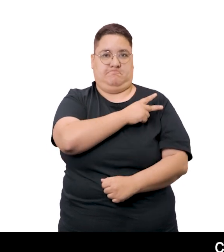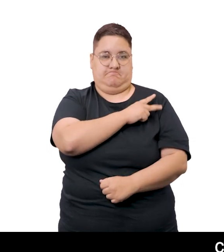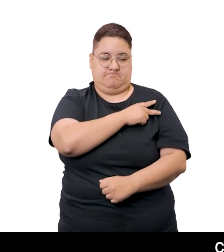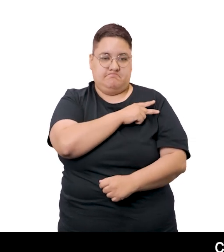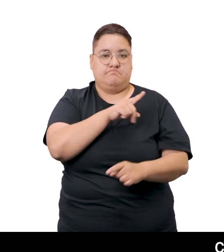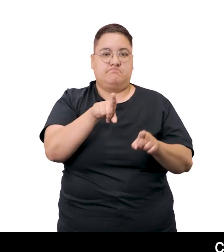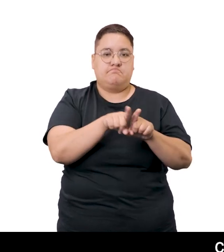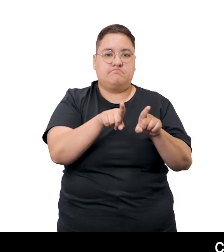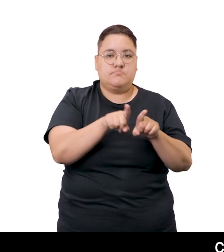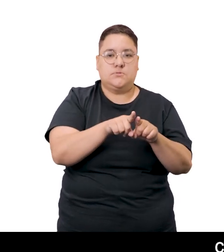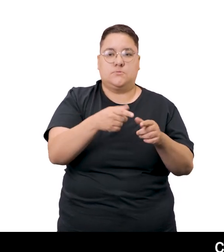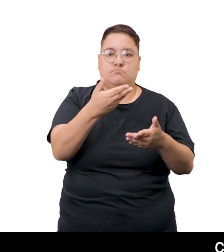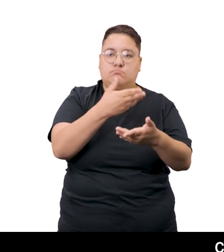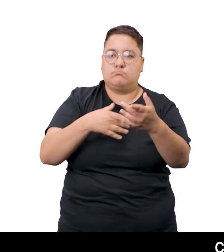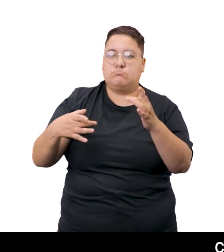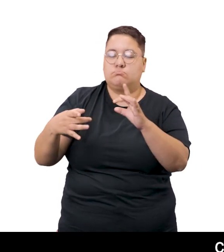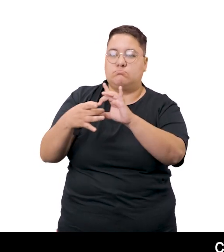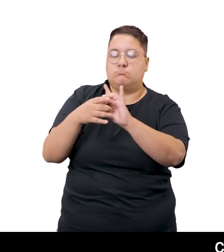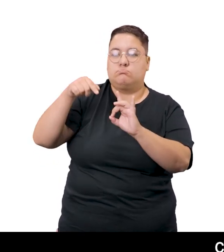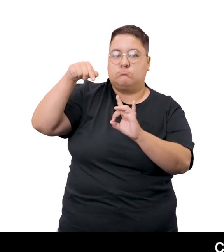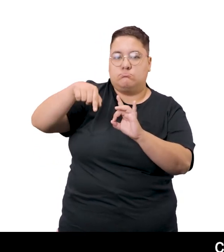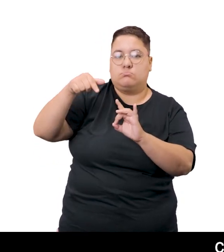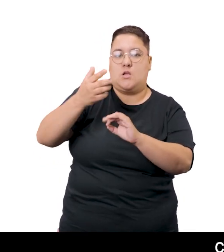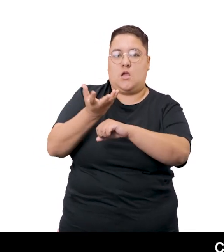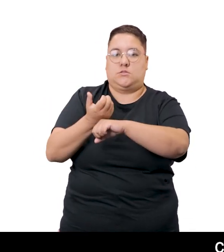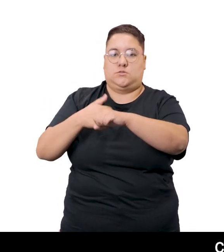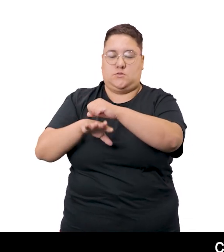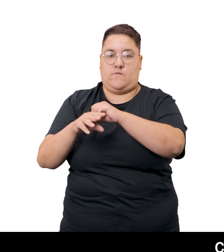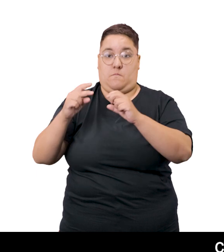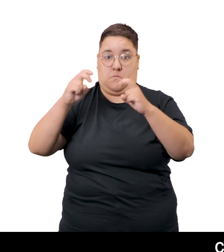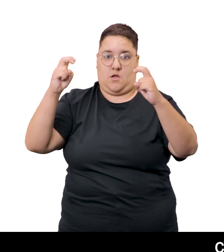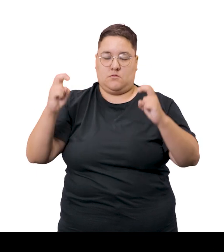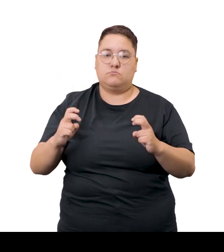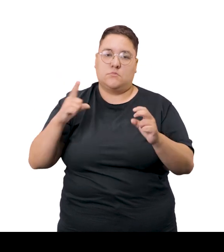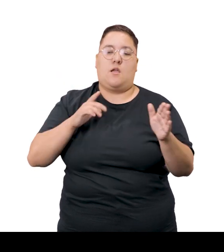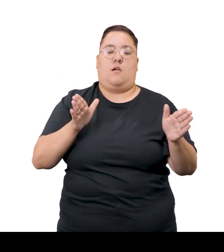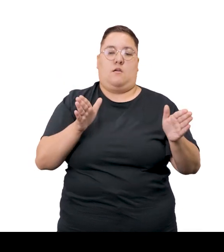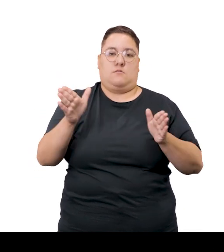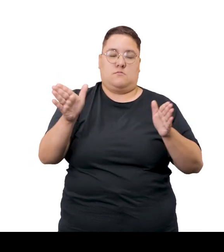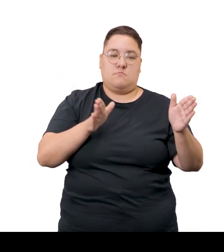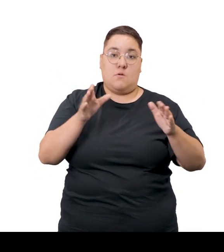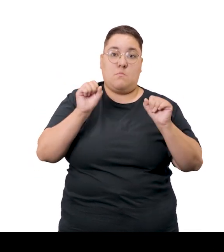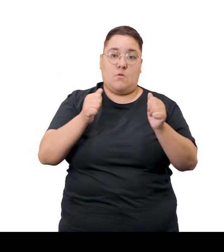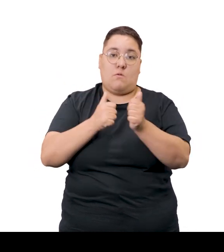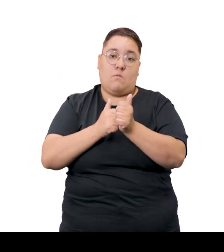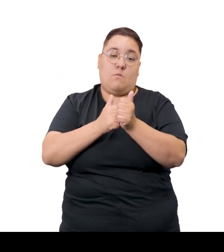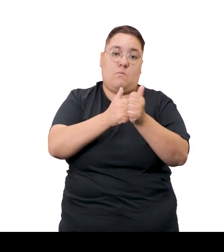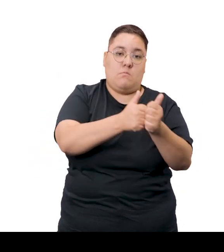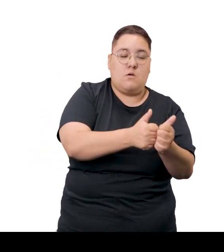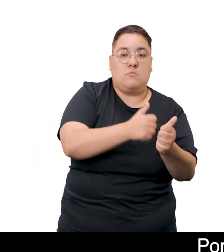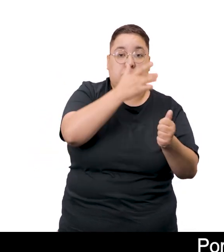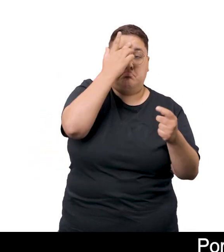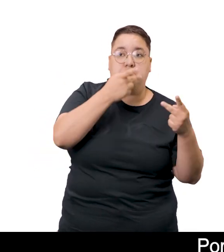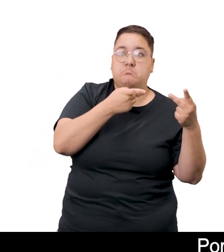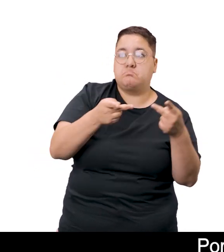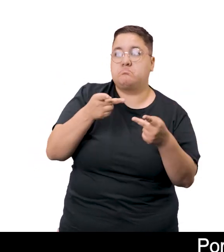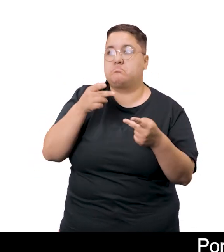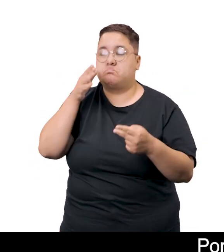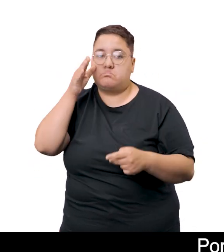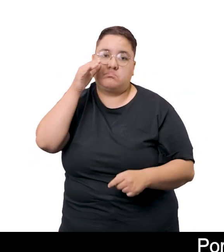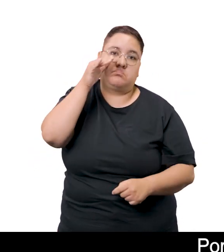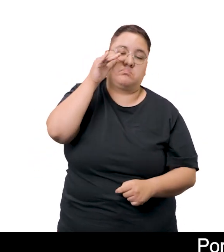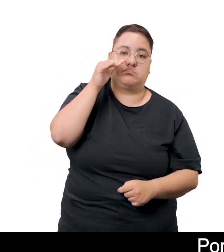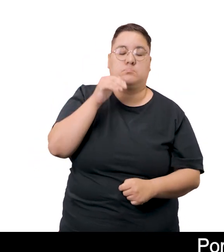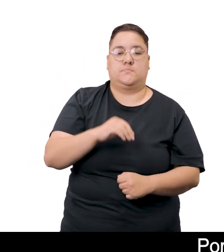MASP contam com conteúdos acessíveis que podem acompanhar o visitante durante a exposição. Por meio de